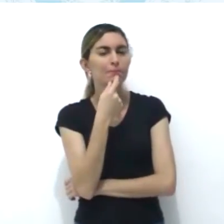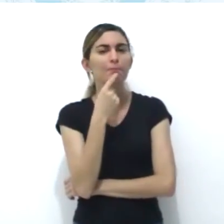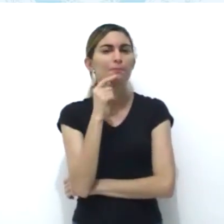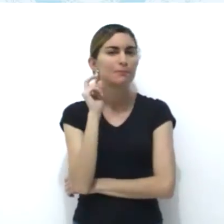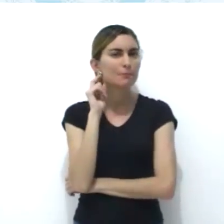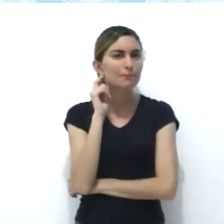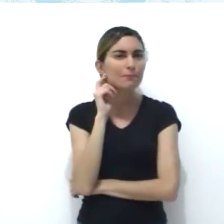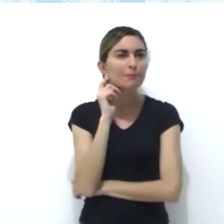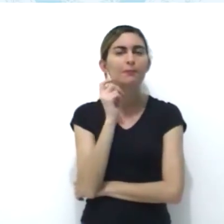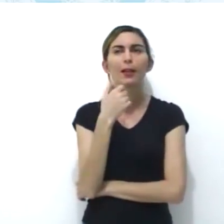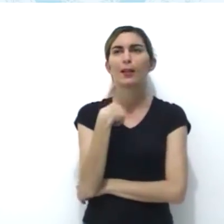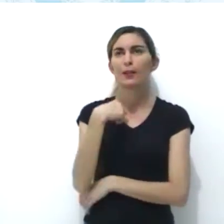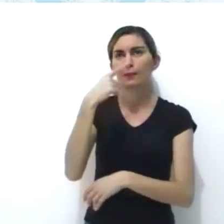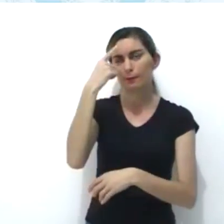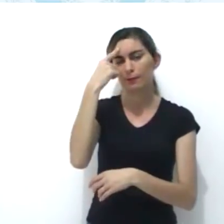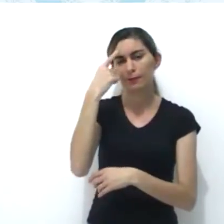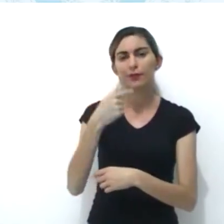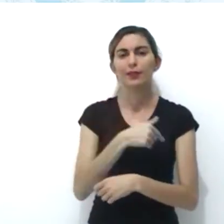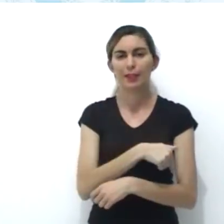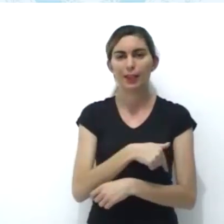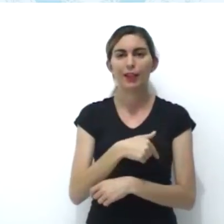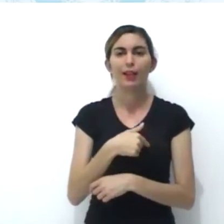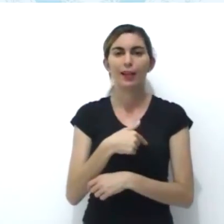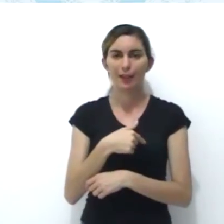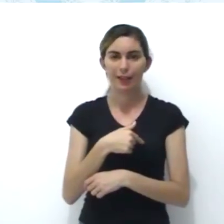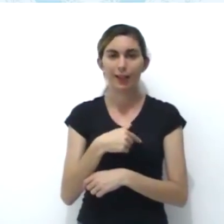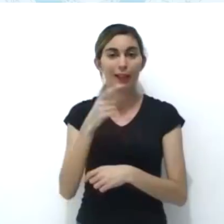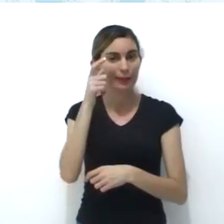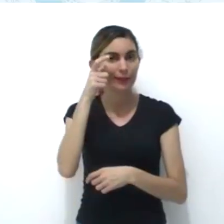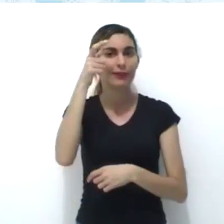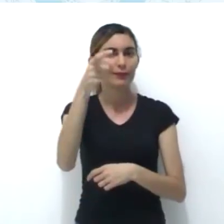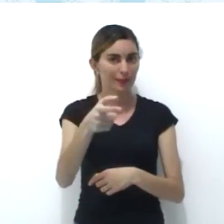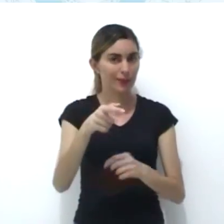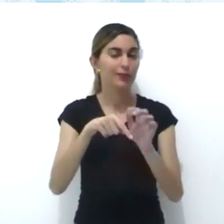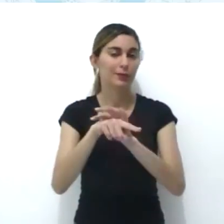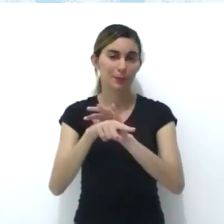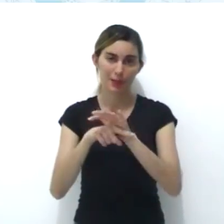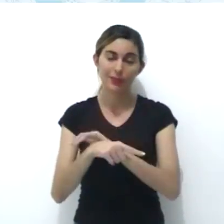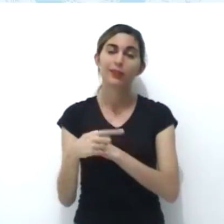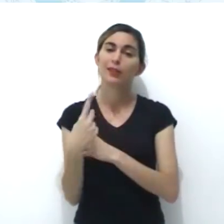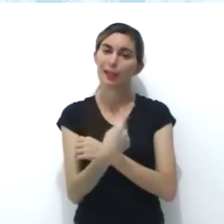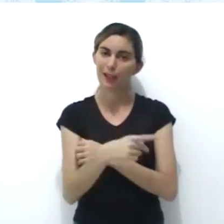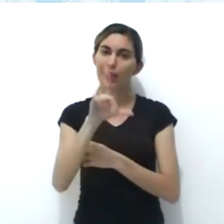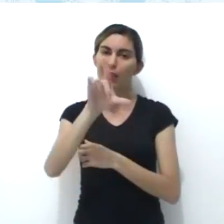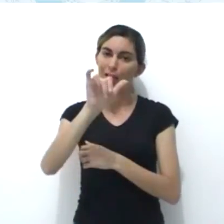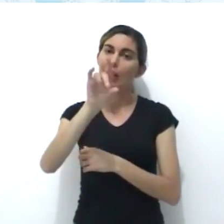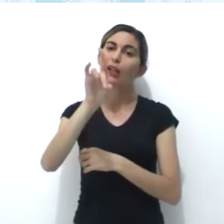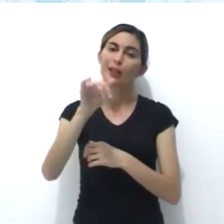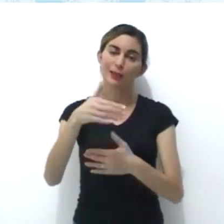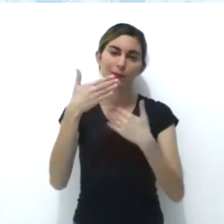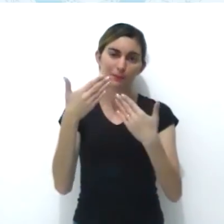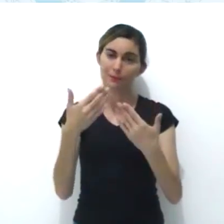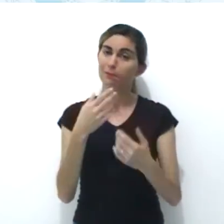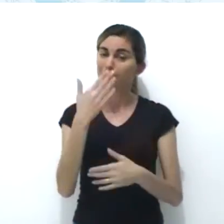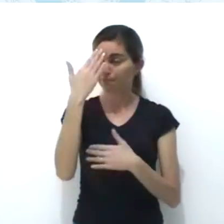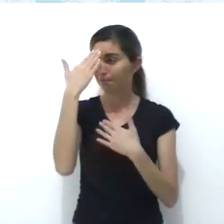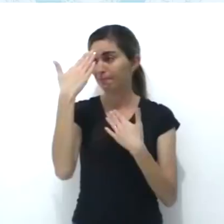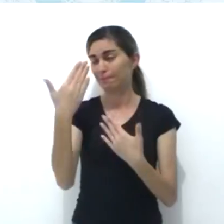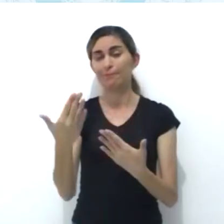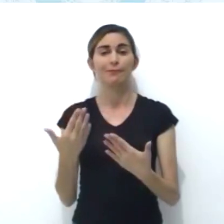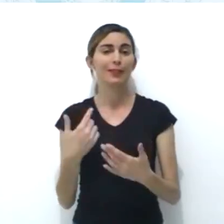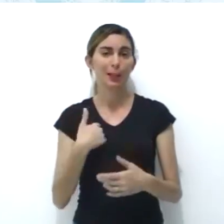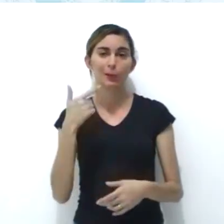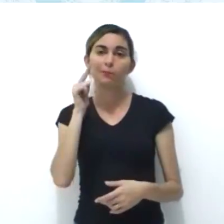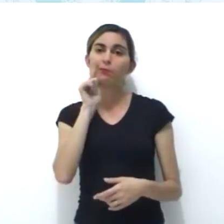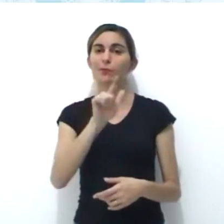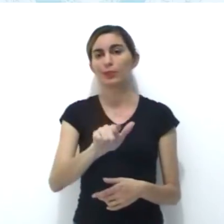aquele mosquitinho que pode nos picar, né? O mosquitinho do interesse pela pesquisa. Lídia, ela foi, graças a